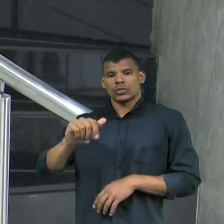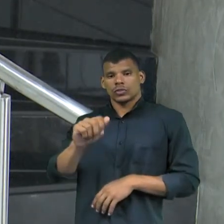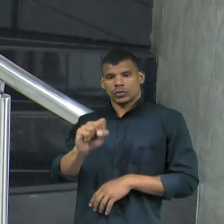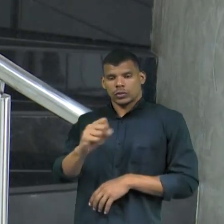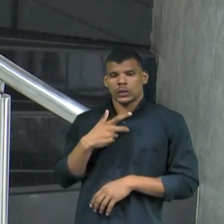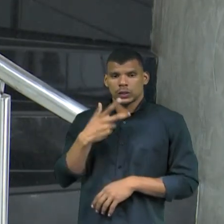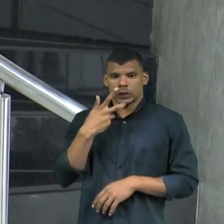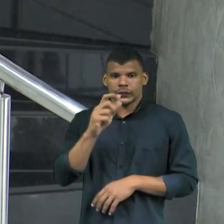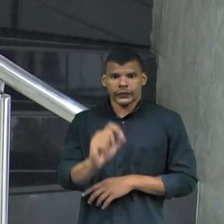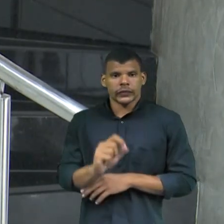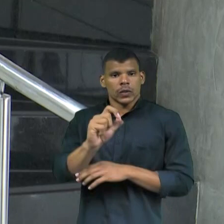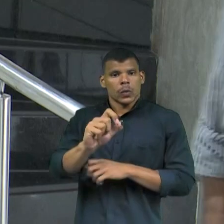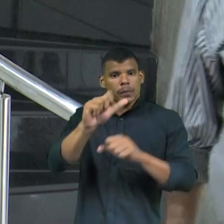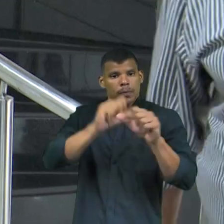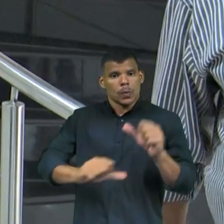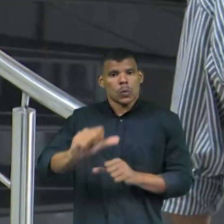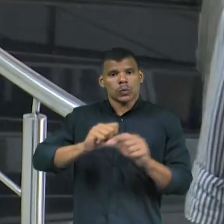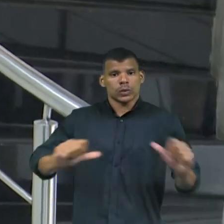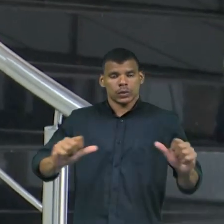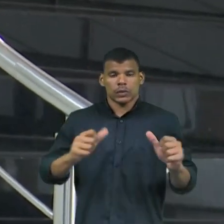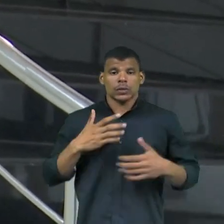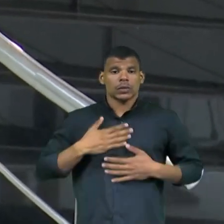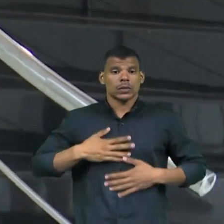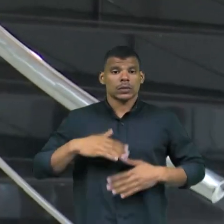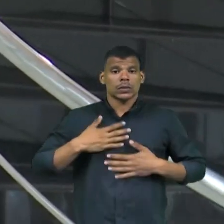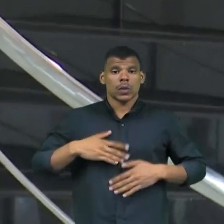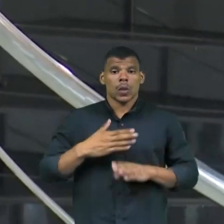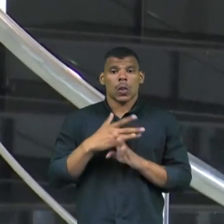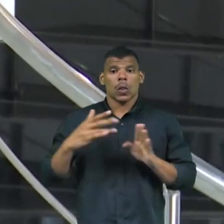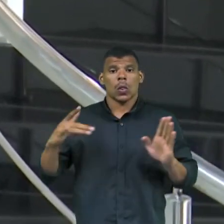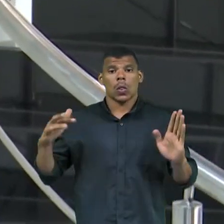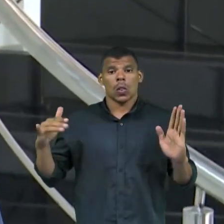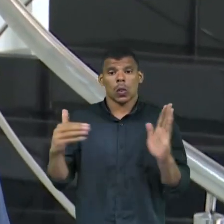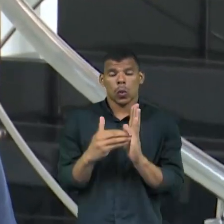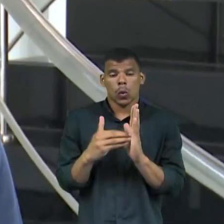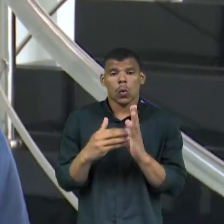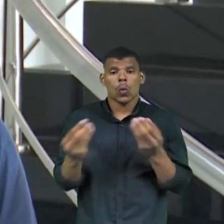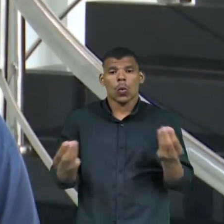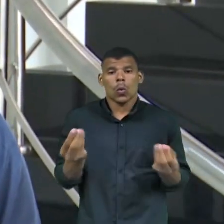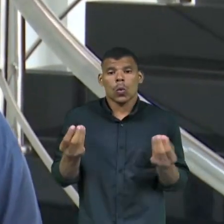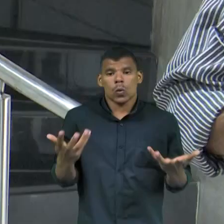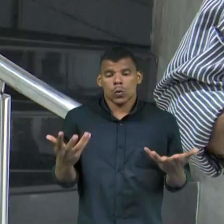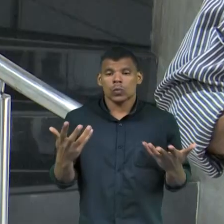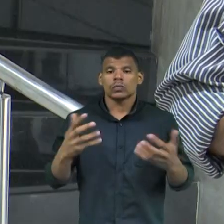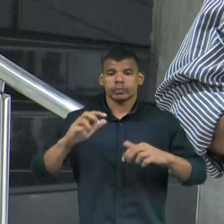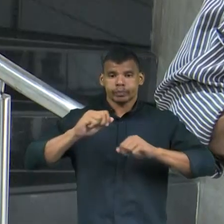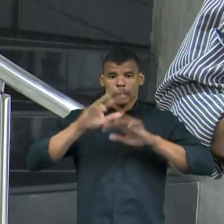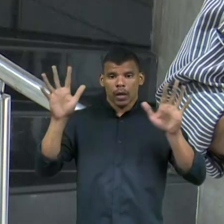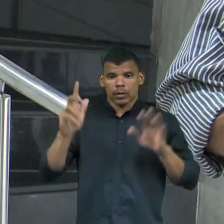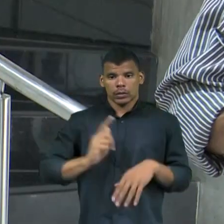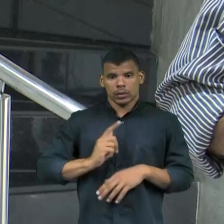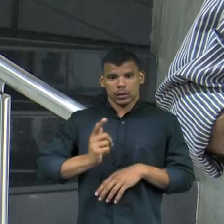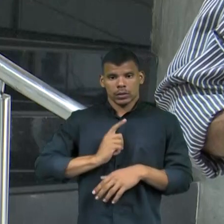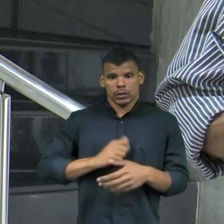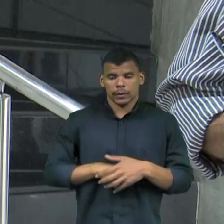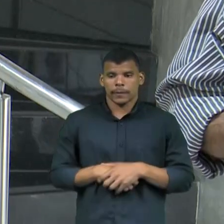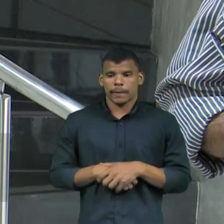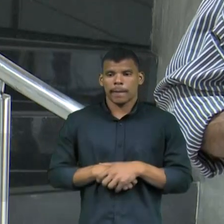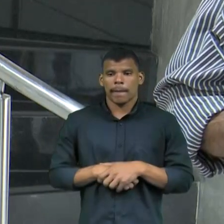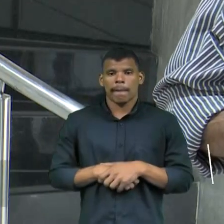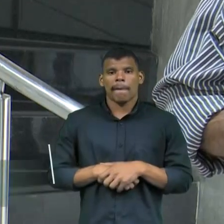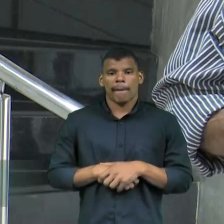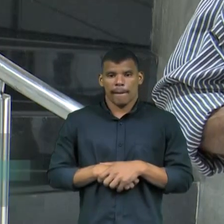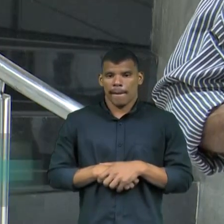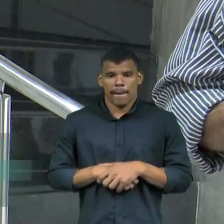a mudança ocorreu de forma tranquila e todos os dados foram repassados de forma transparente. Foi uma transição